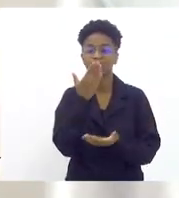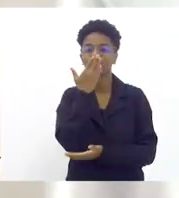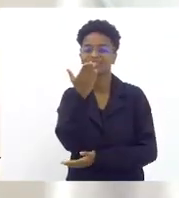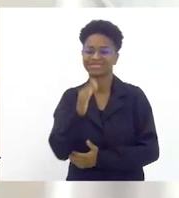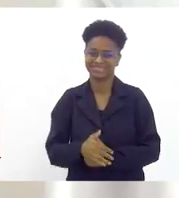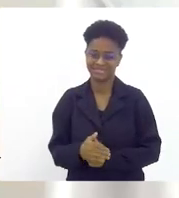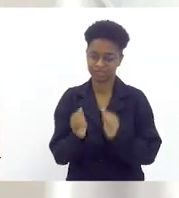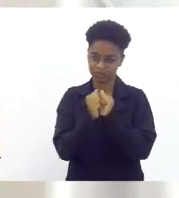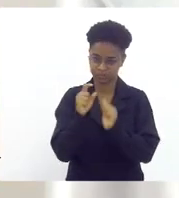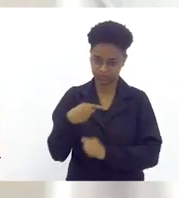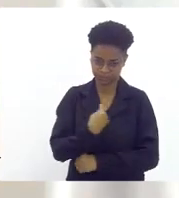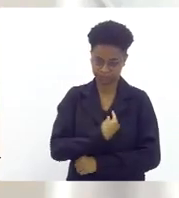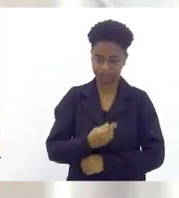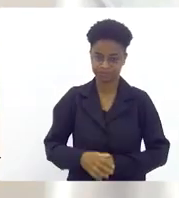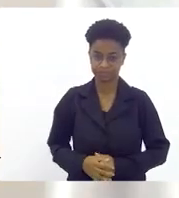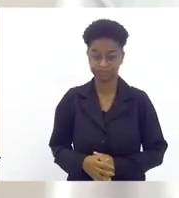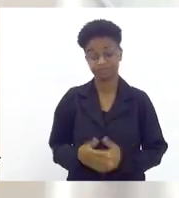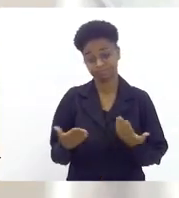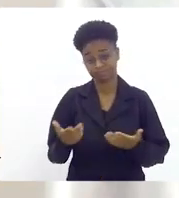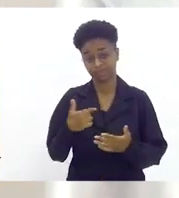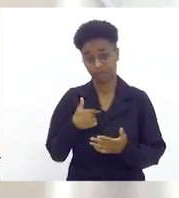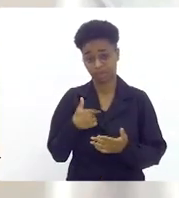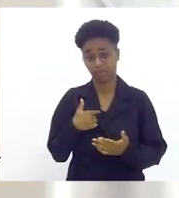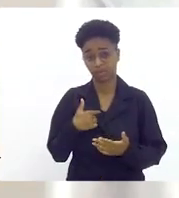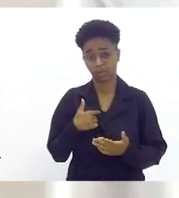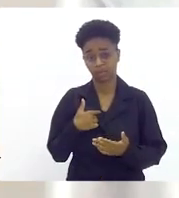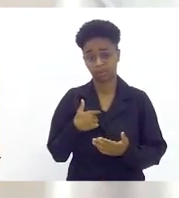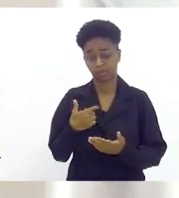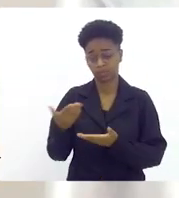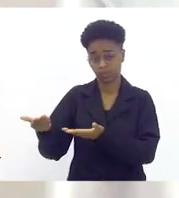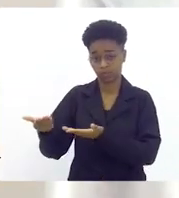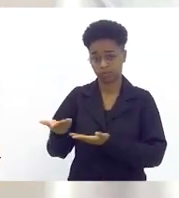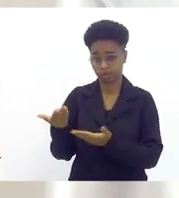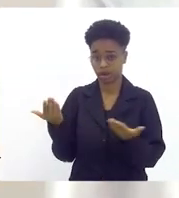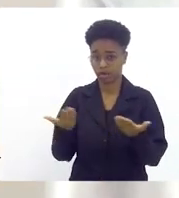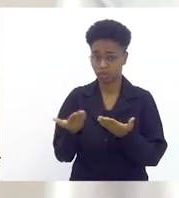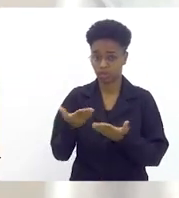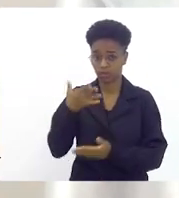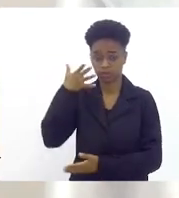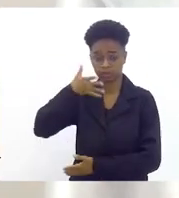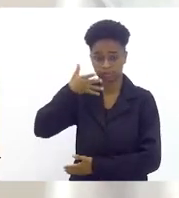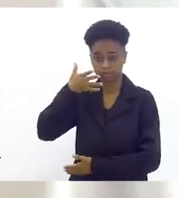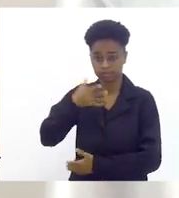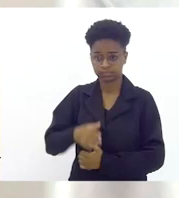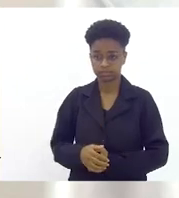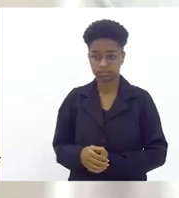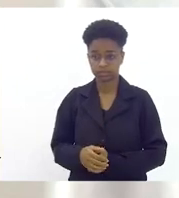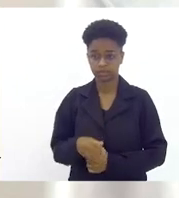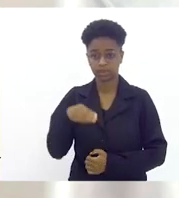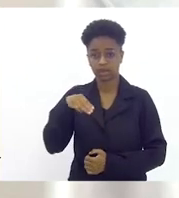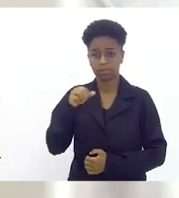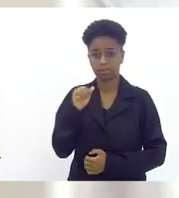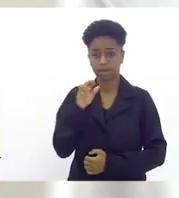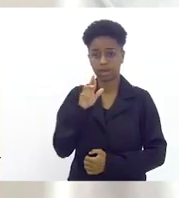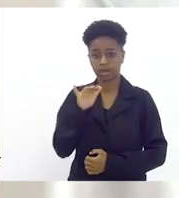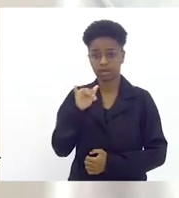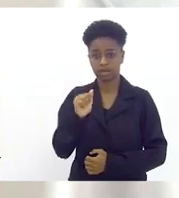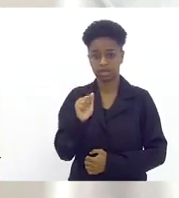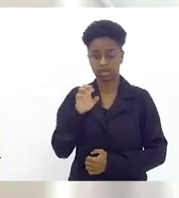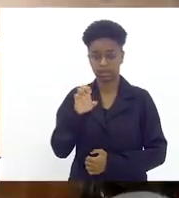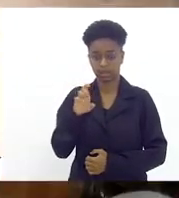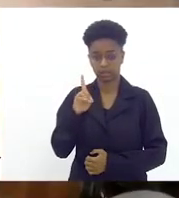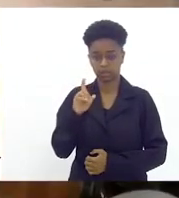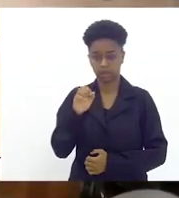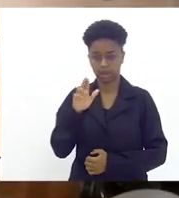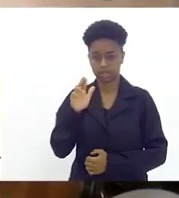está aqui conosco. Enfim, vou passar a palavra para a próxima oradora. Doutora Maria Eduarda